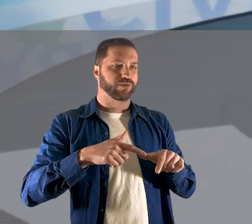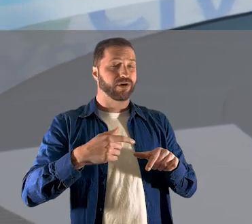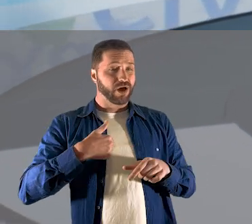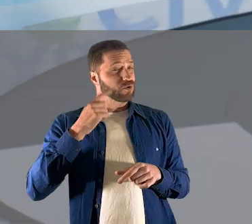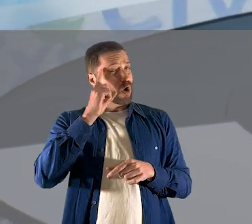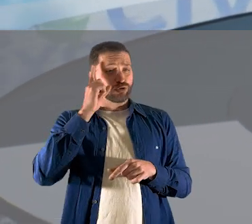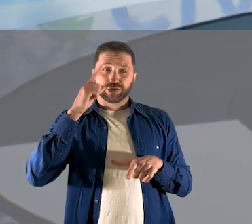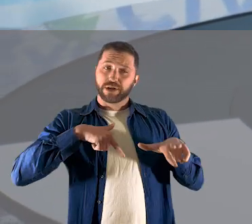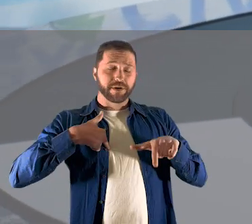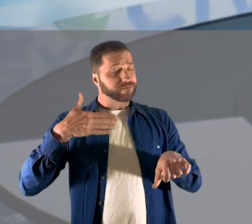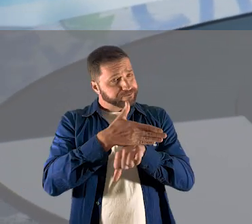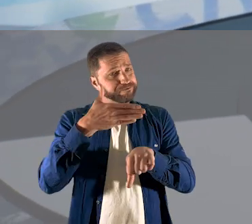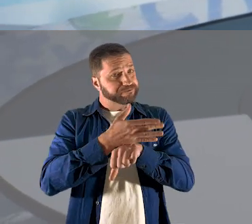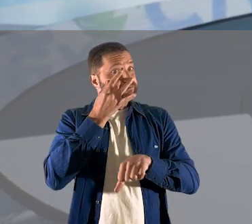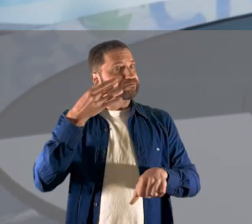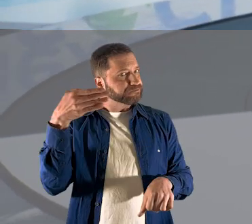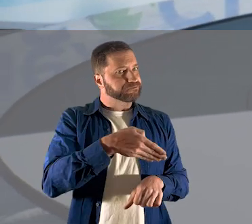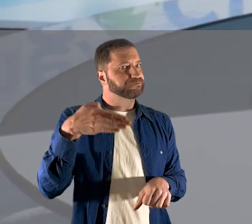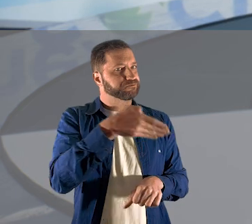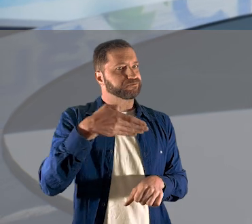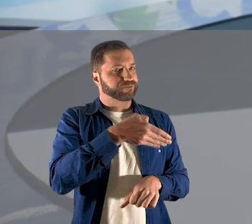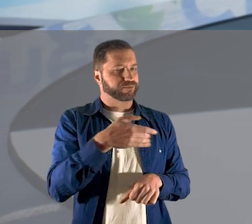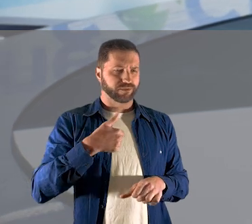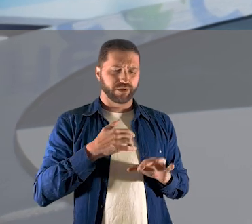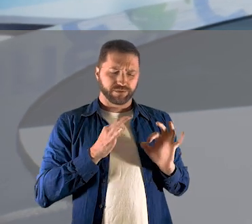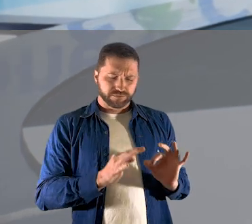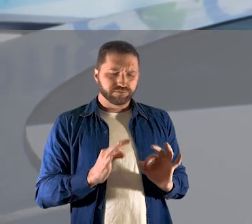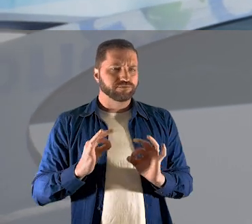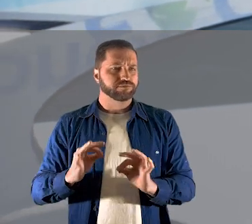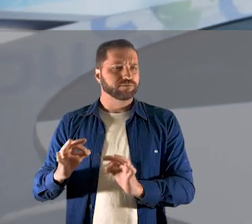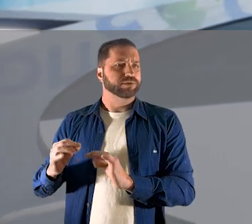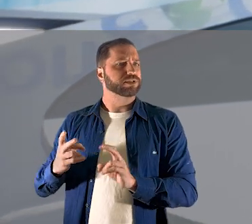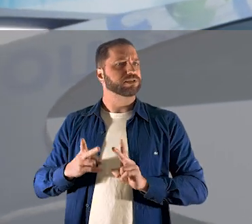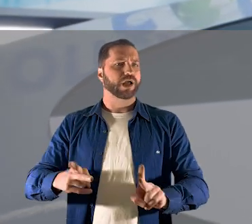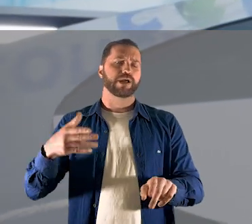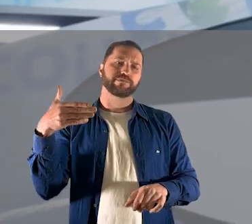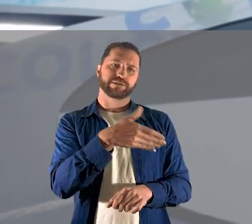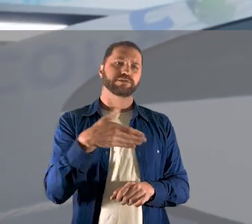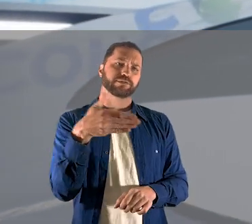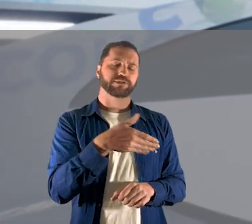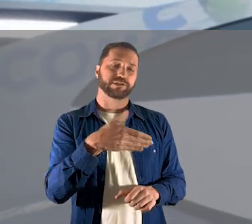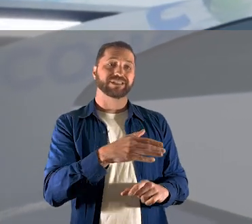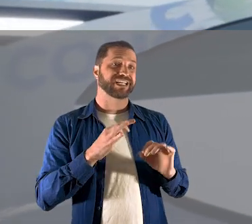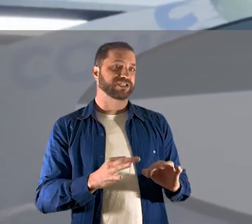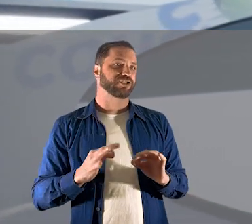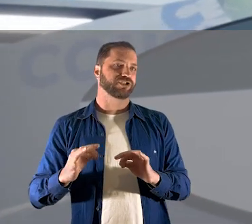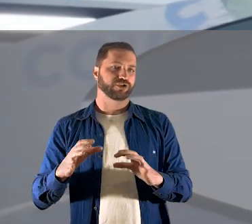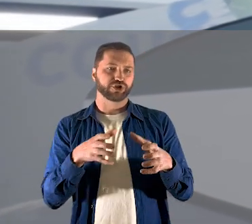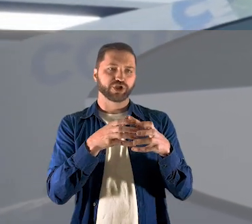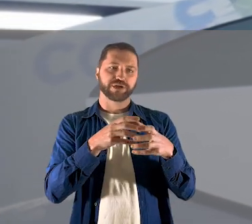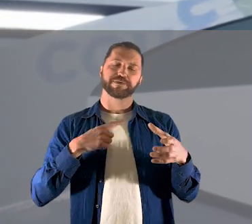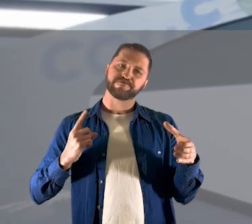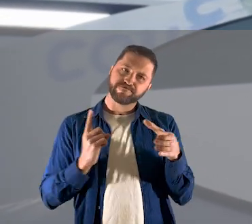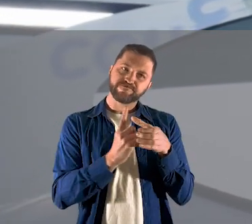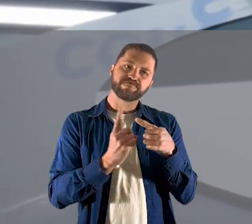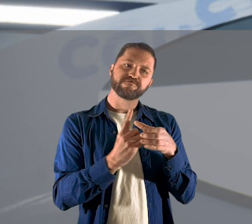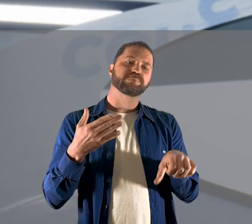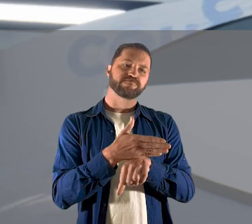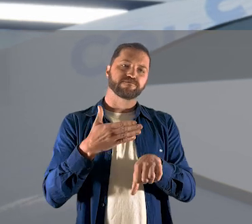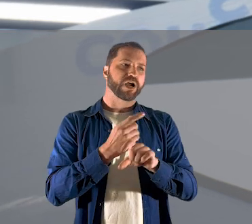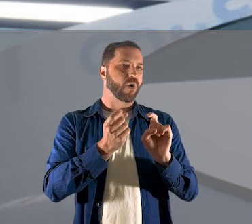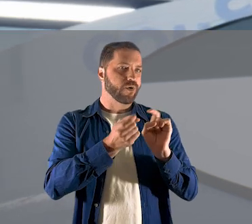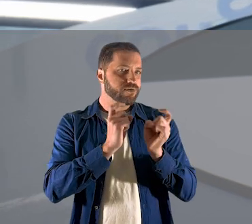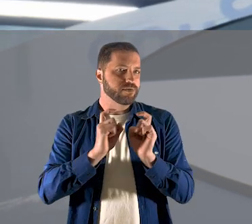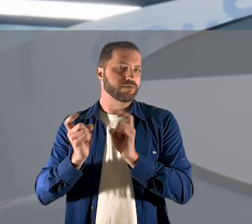eu sou muito presente no dia a dia do participante um ritual de gestão muito grande na empresa bem estabelecido para